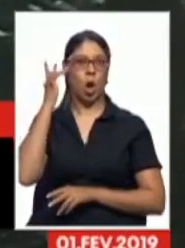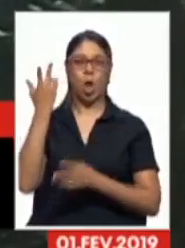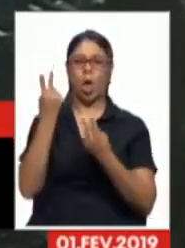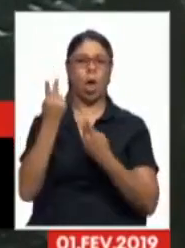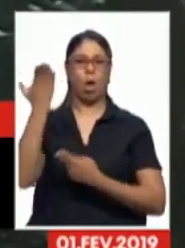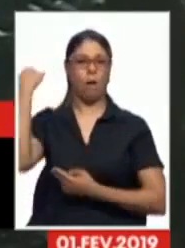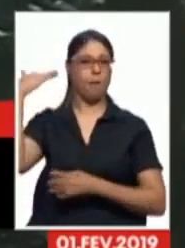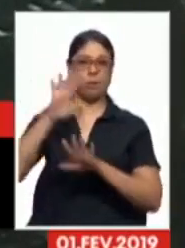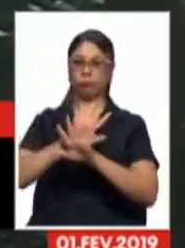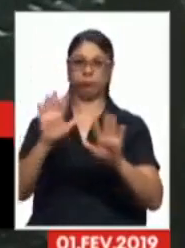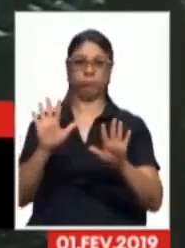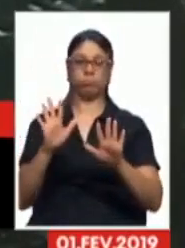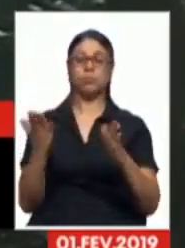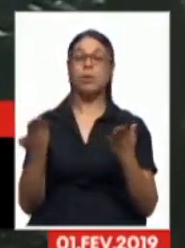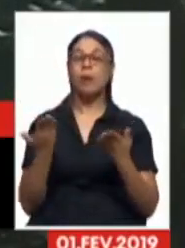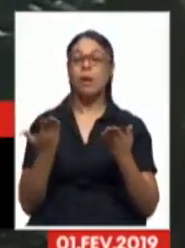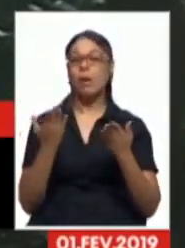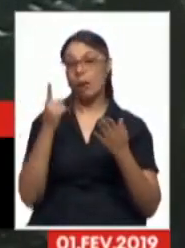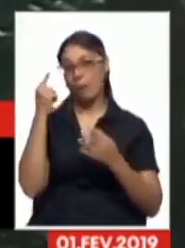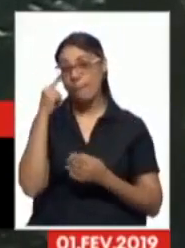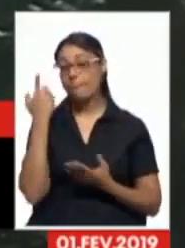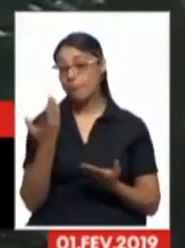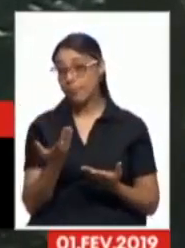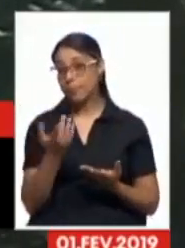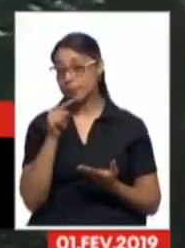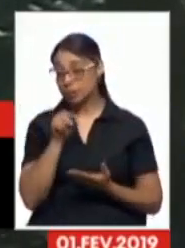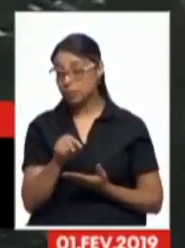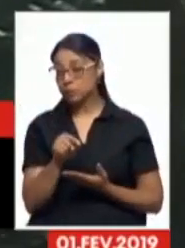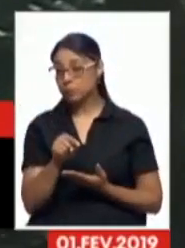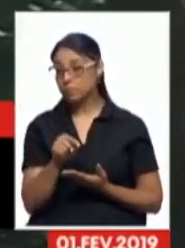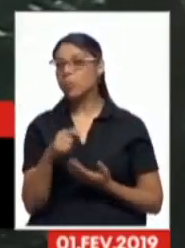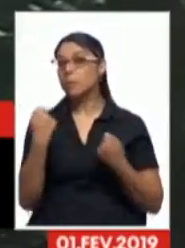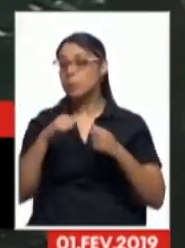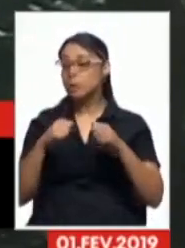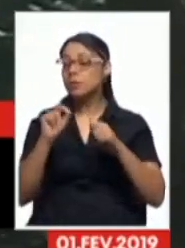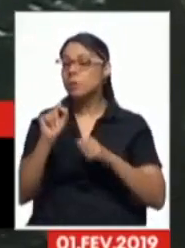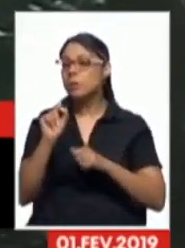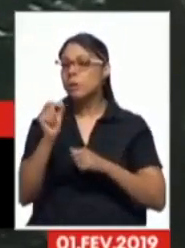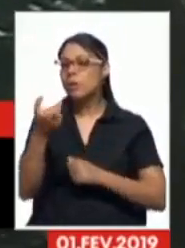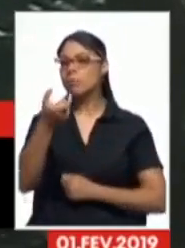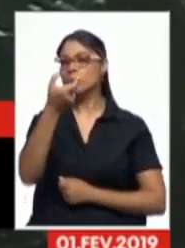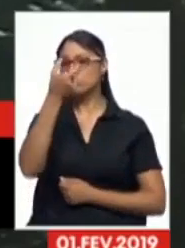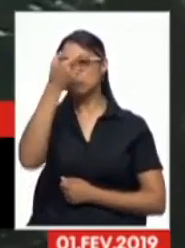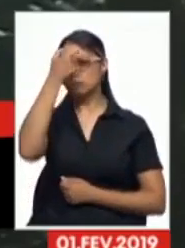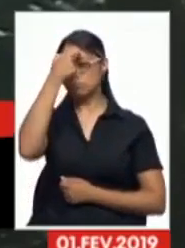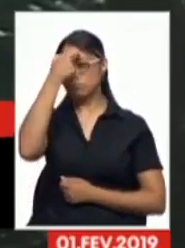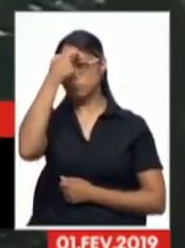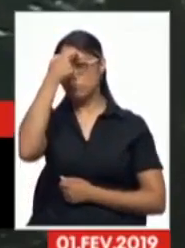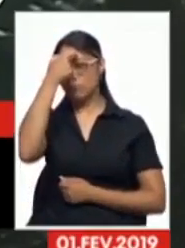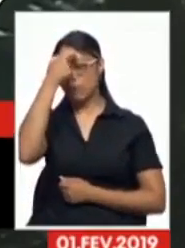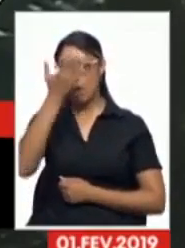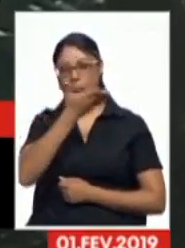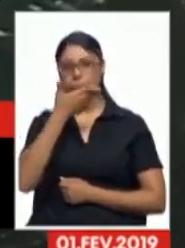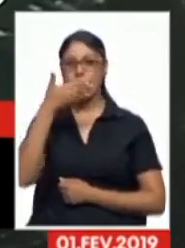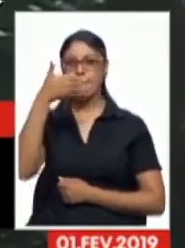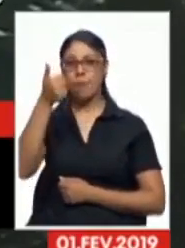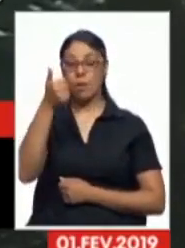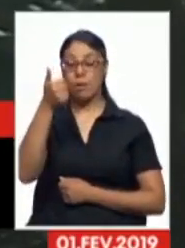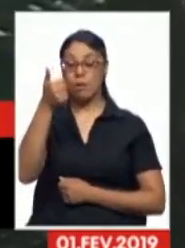Neste contexto, é preciso ter a consciência de que é preferível trabalhar com as